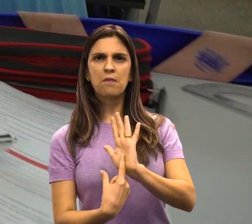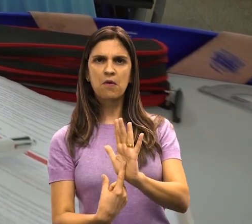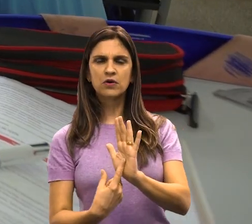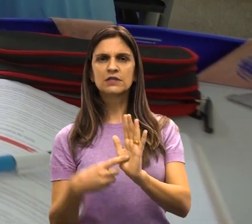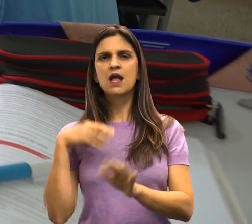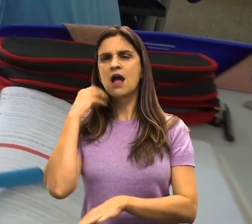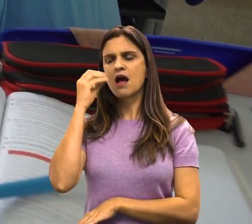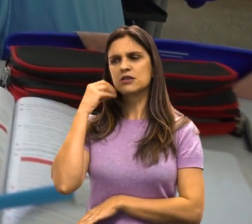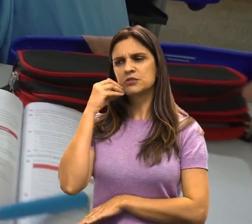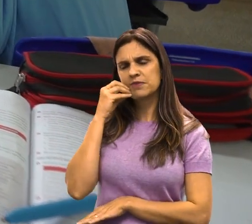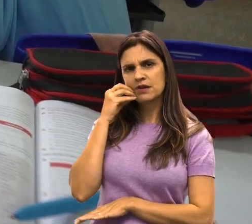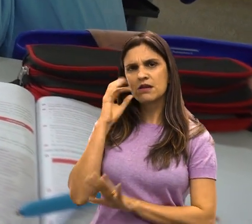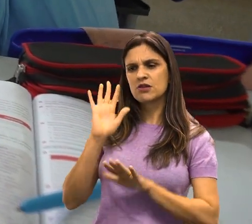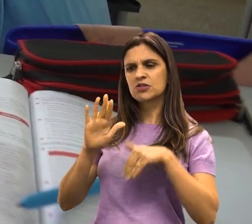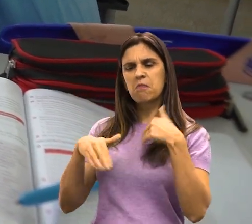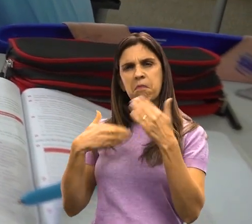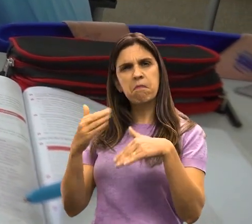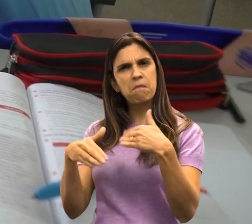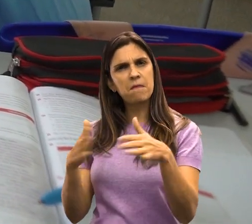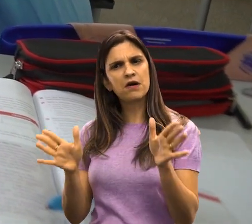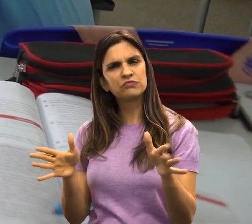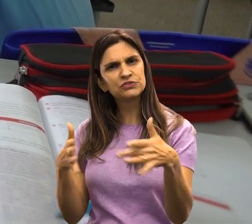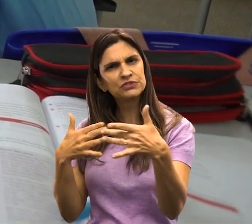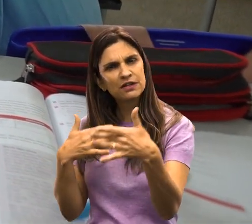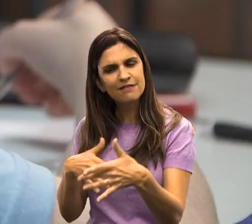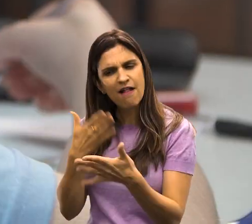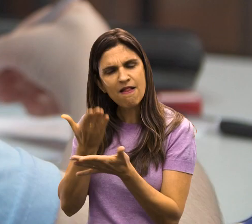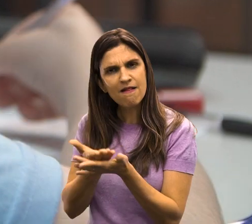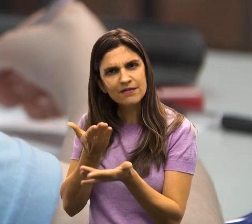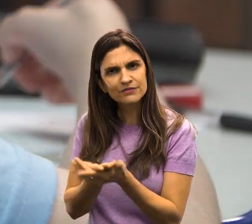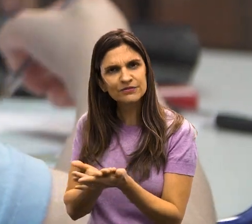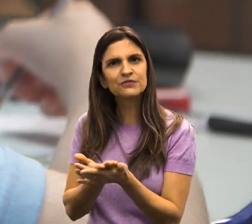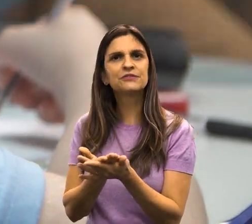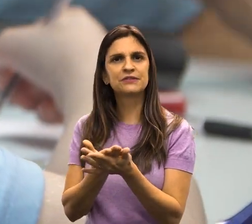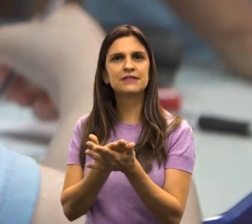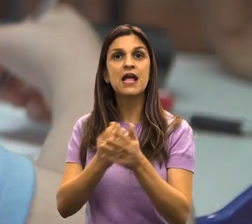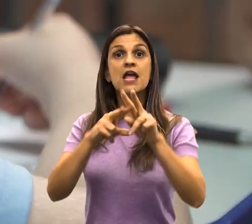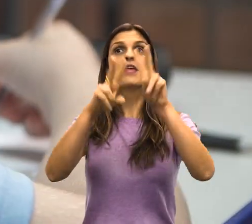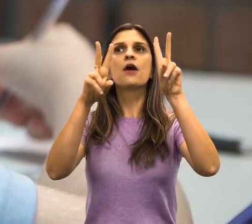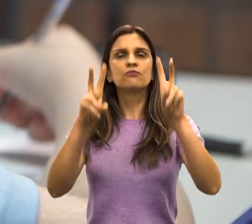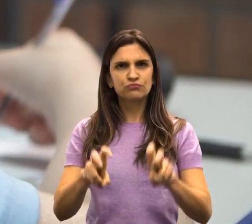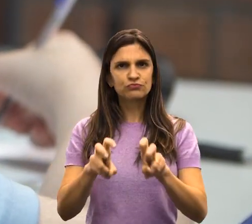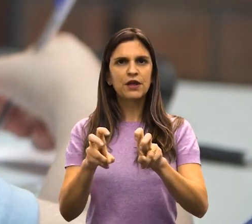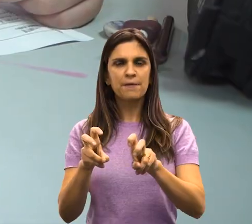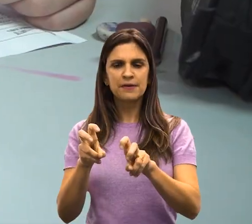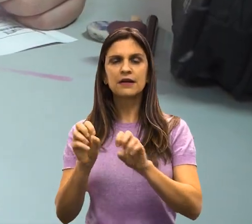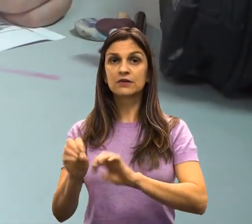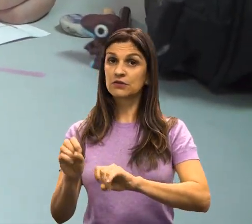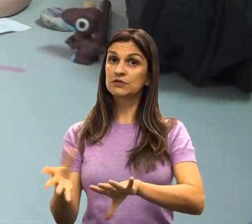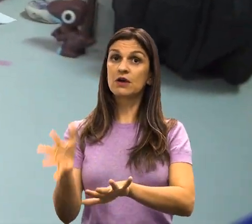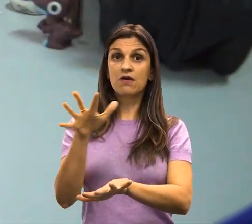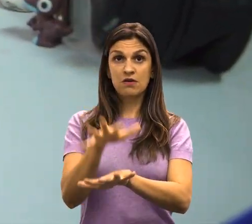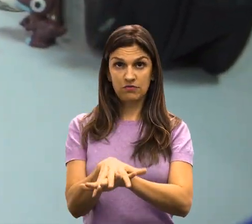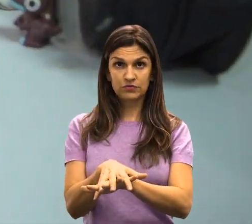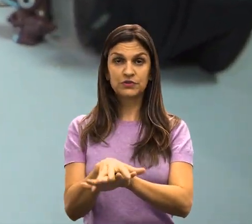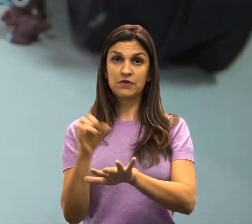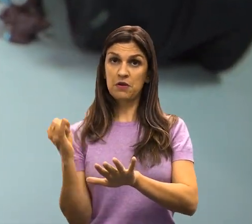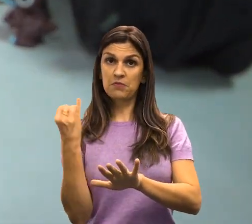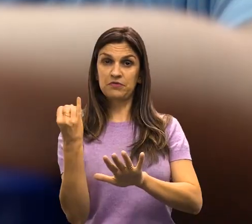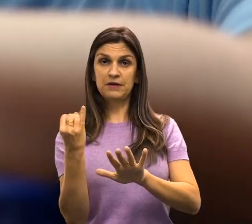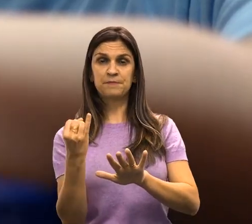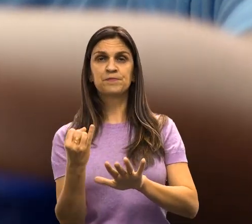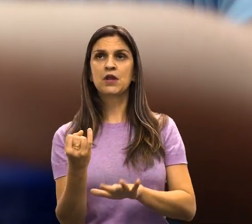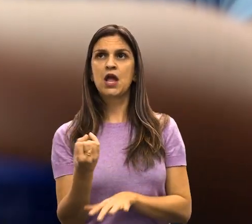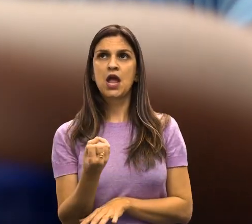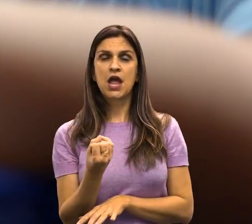experiência em sala de aula e colocou na pauta da Casa de Leis a educação inclusiva. Um avanço para essa causa